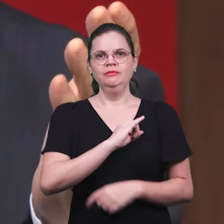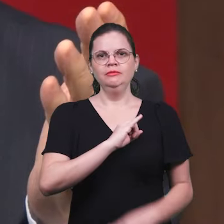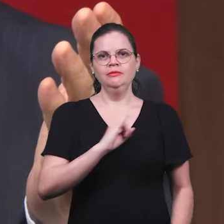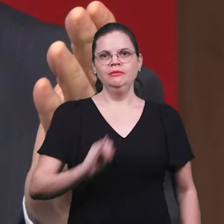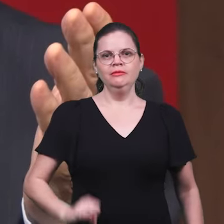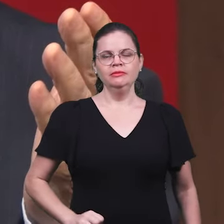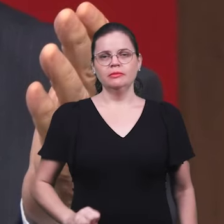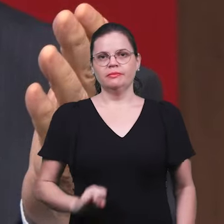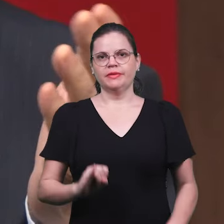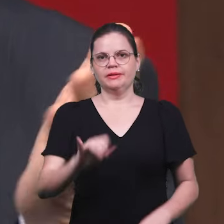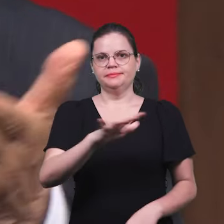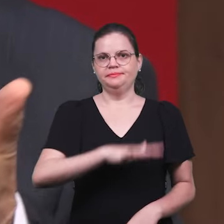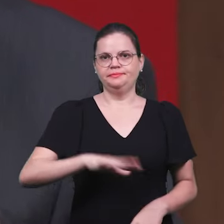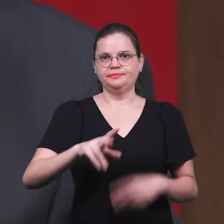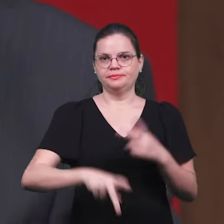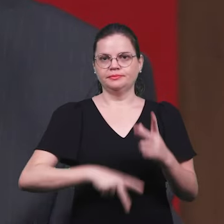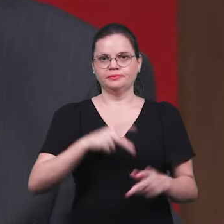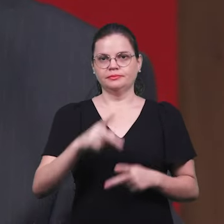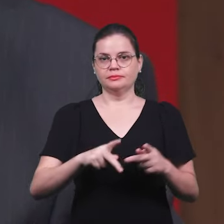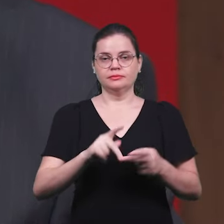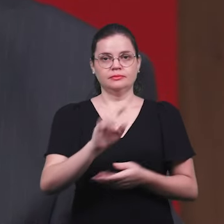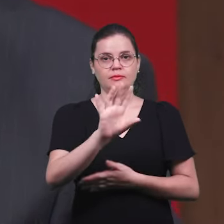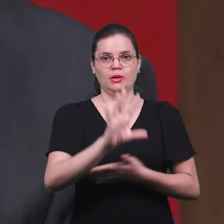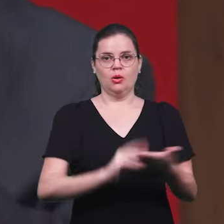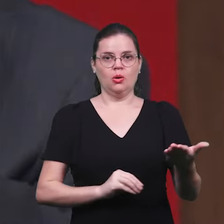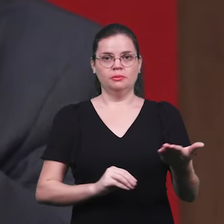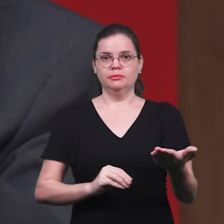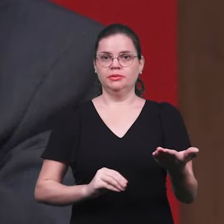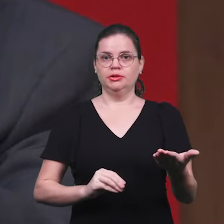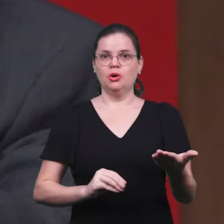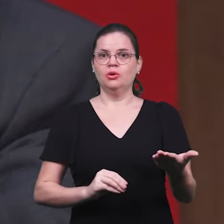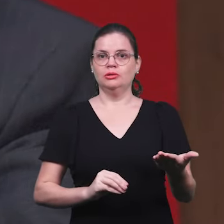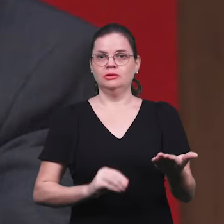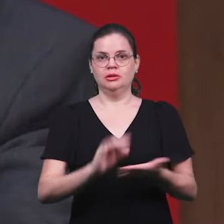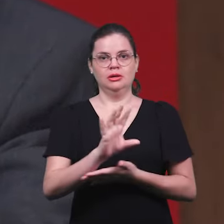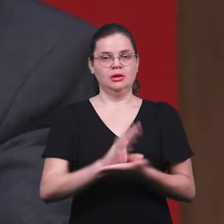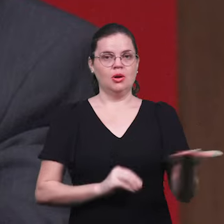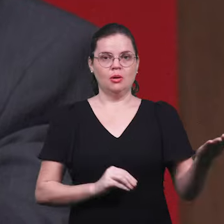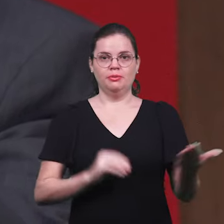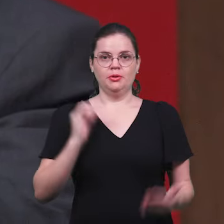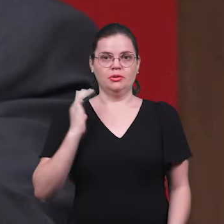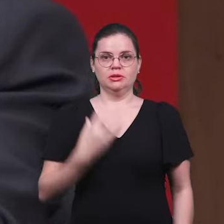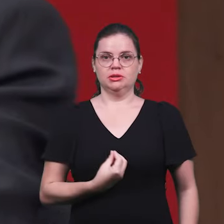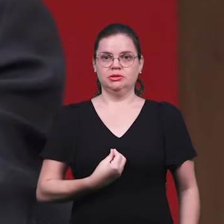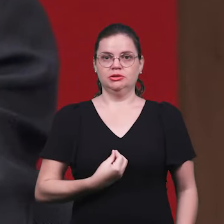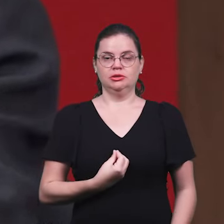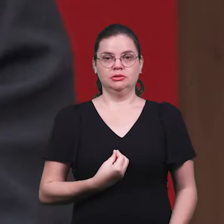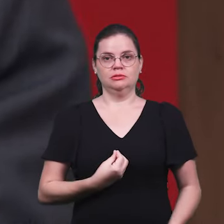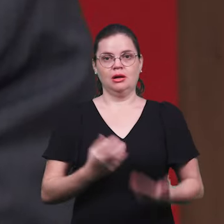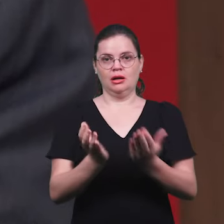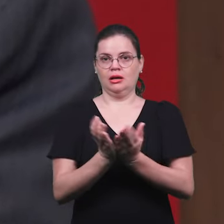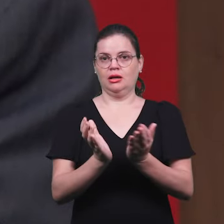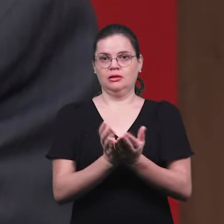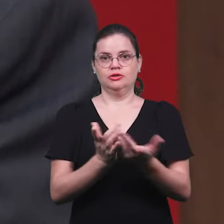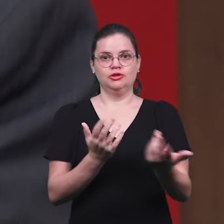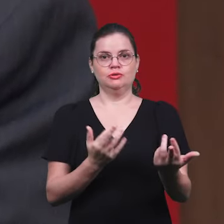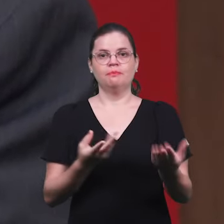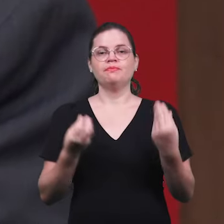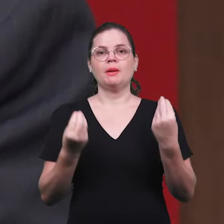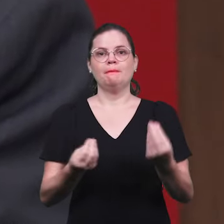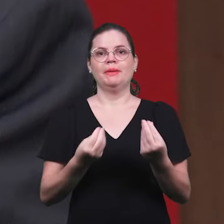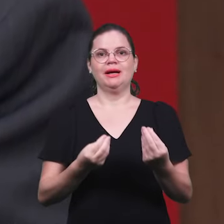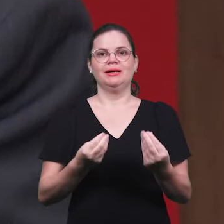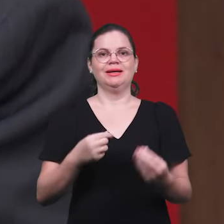quase todo se tornou cristão para agradar o imperador. Então, aqui é um